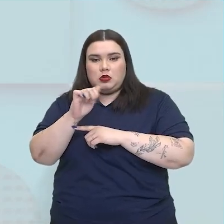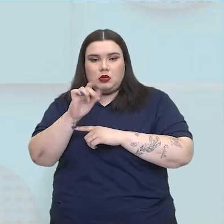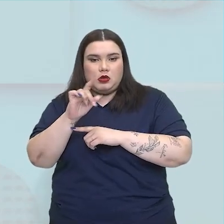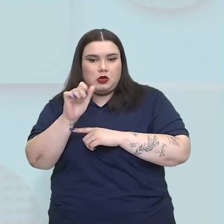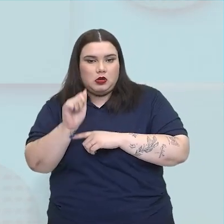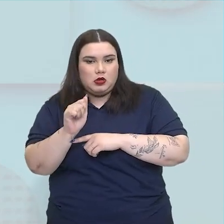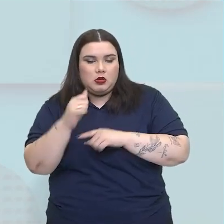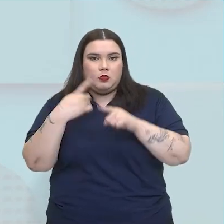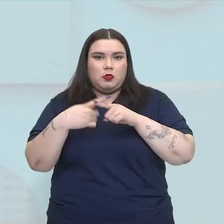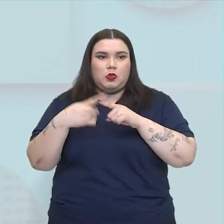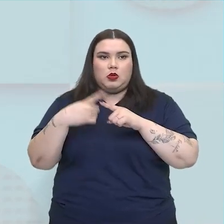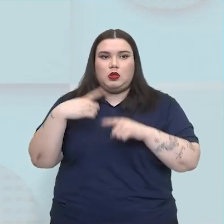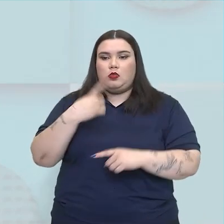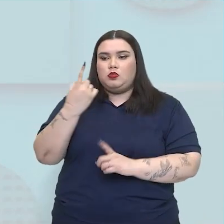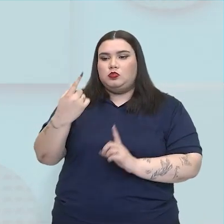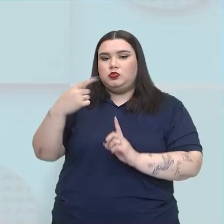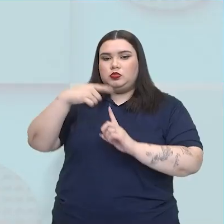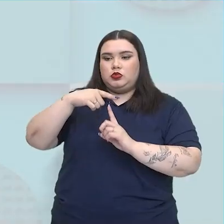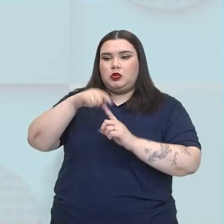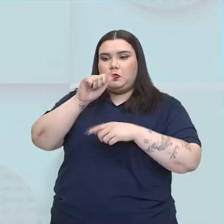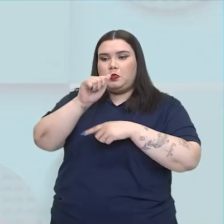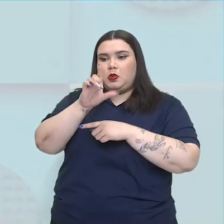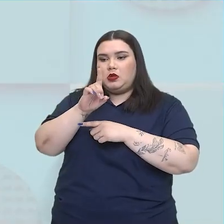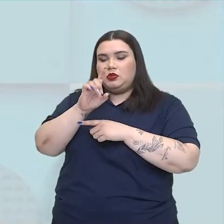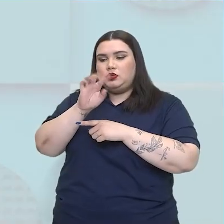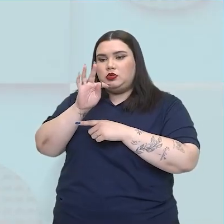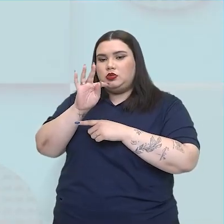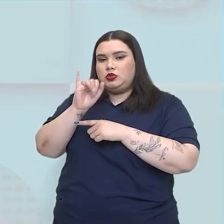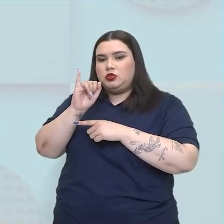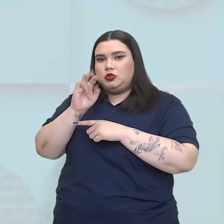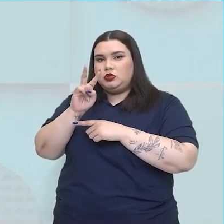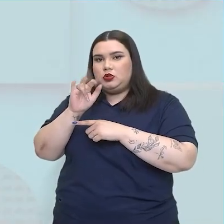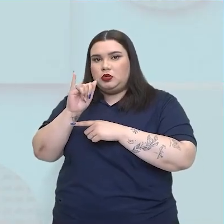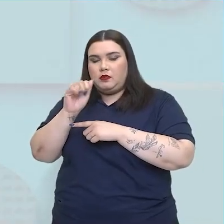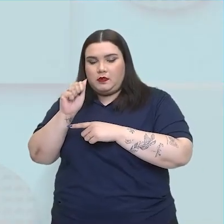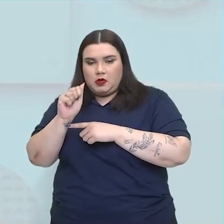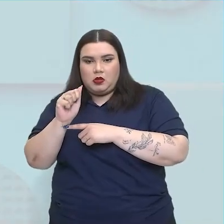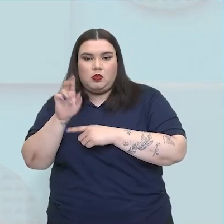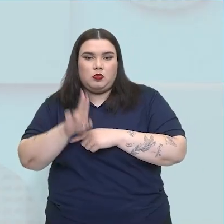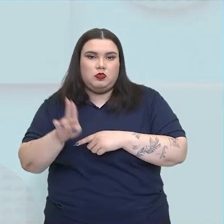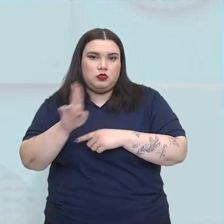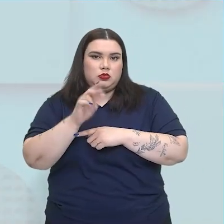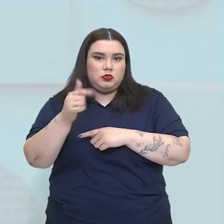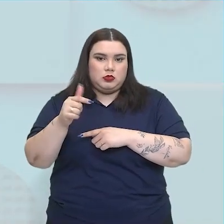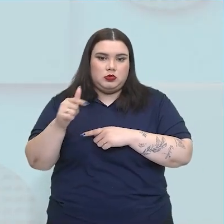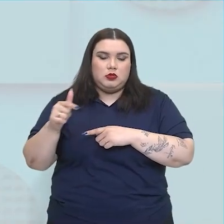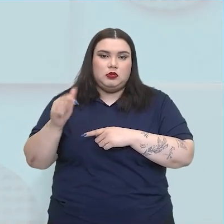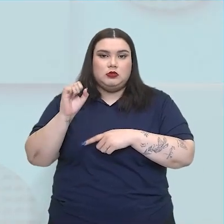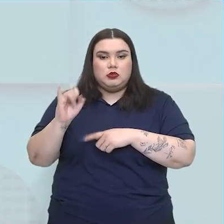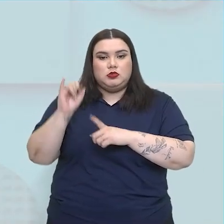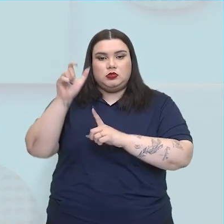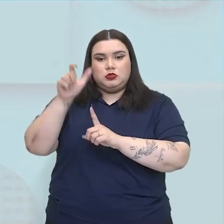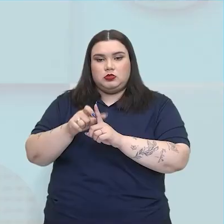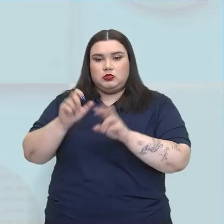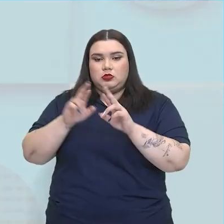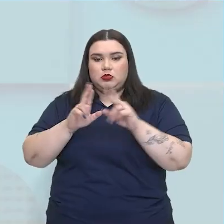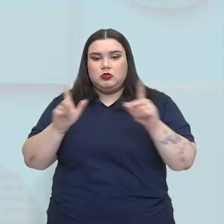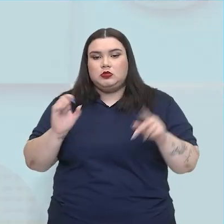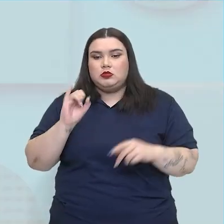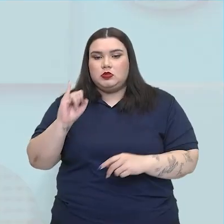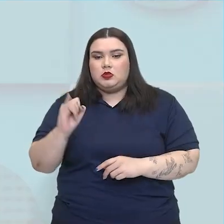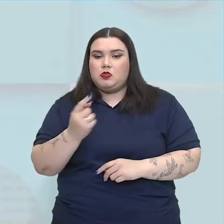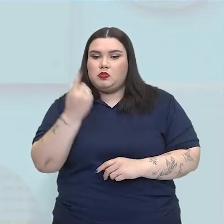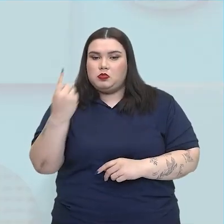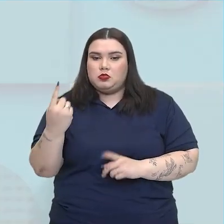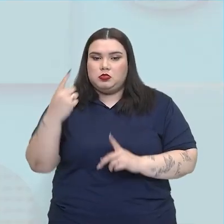porque existe uma aditiva que você não vai utilizar, a não ser que ela tenha sujeitos diferentes, certo? Se ela tiver um só sujeito